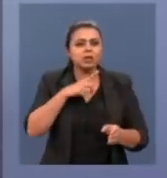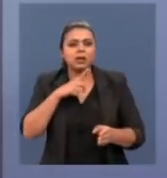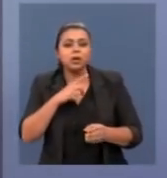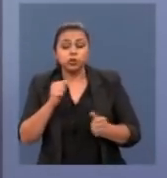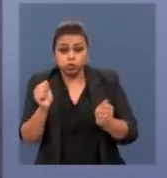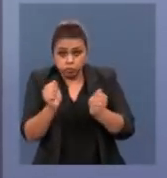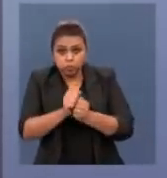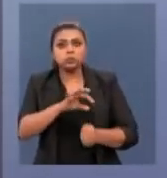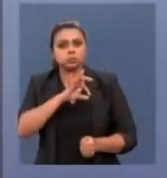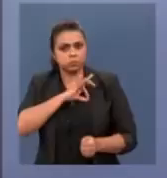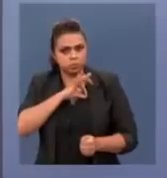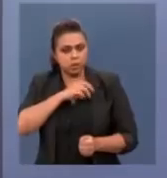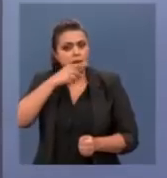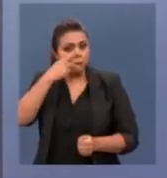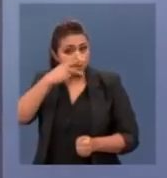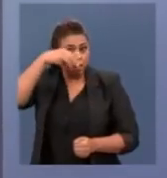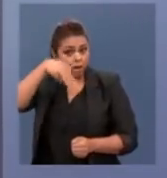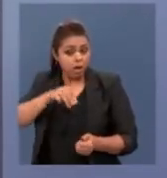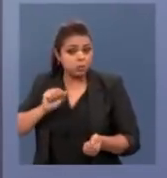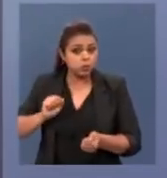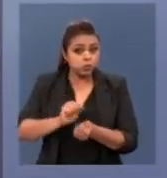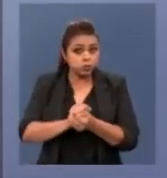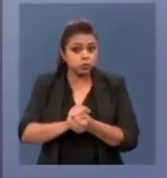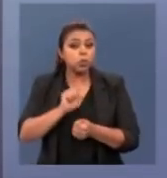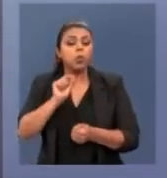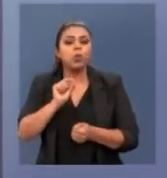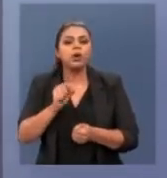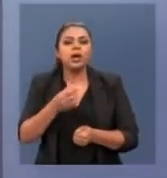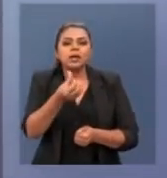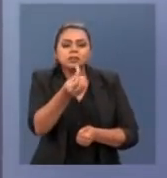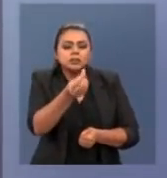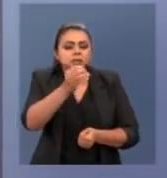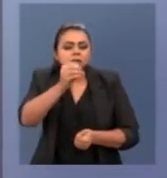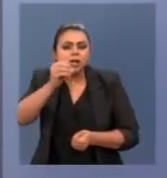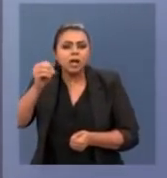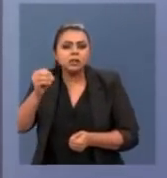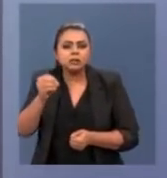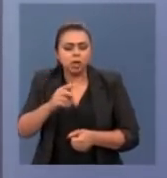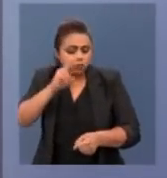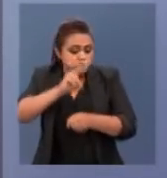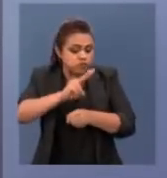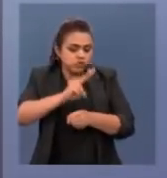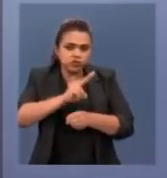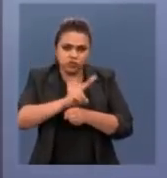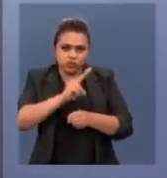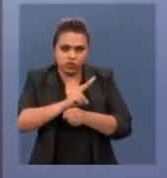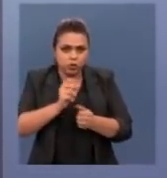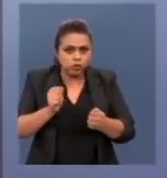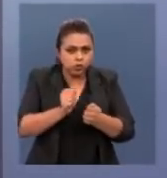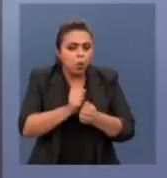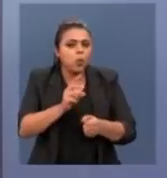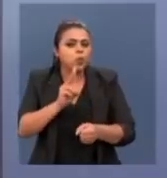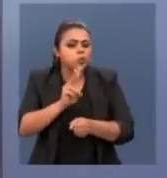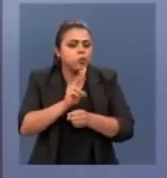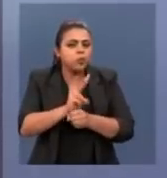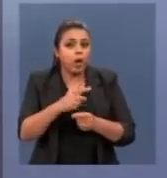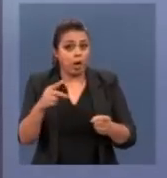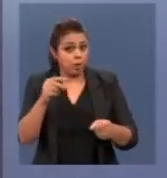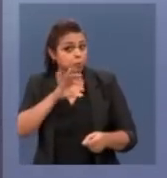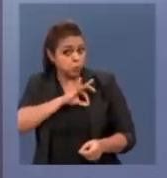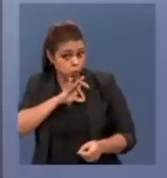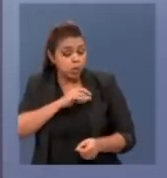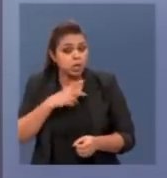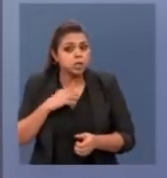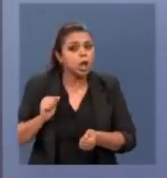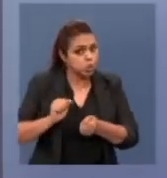pela polícia militar nós vamos colocar as nossas de vida 600 homens vigilantes para que a polícia não colhe